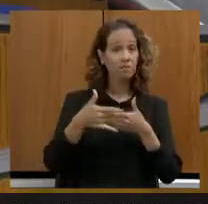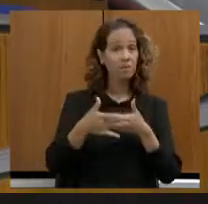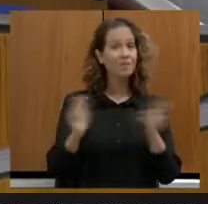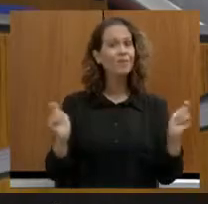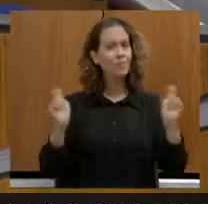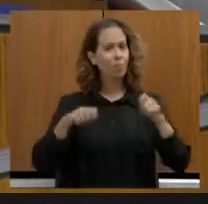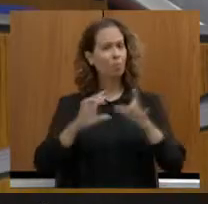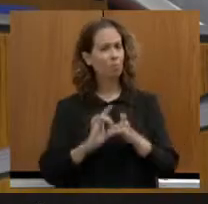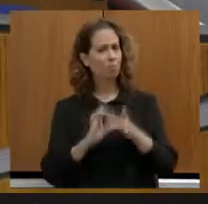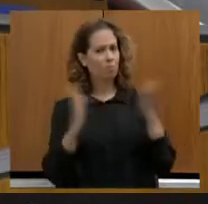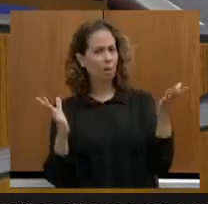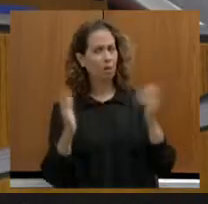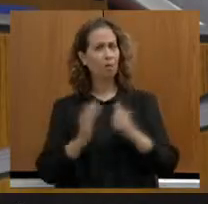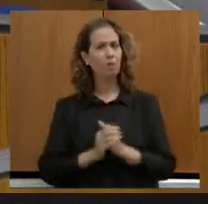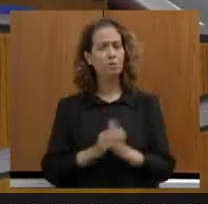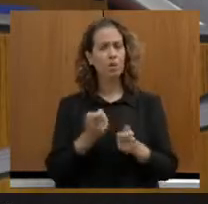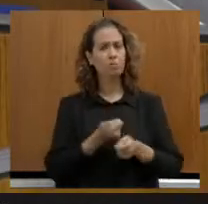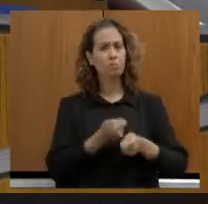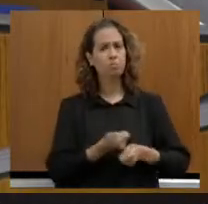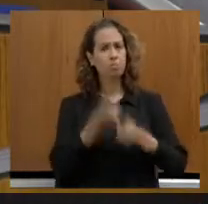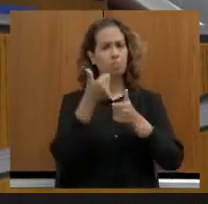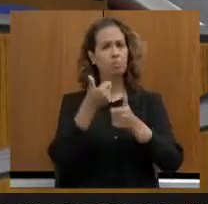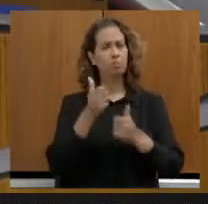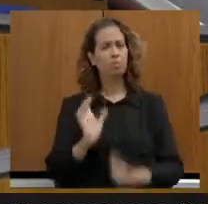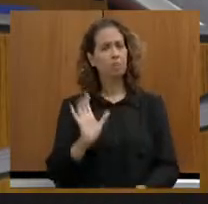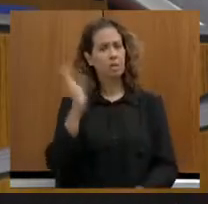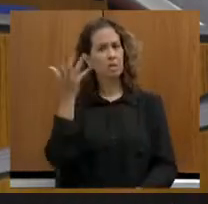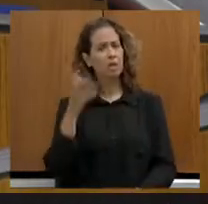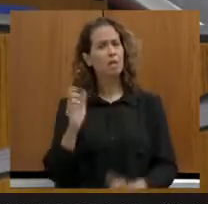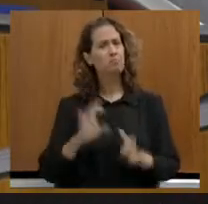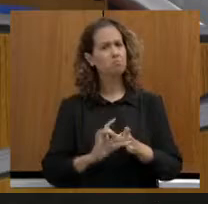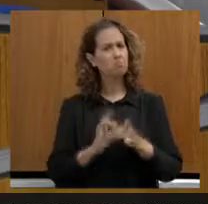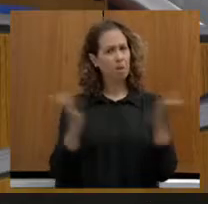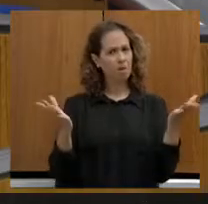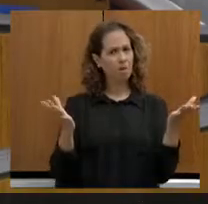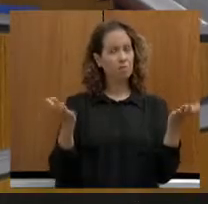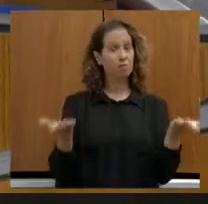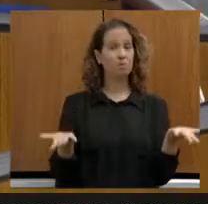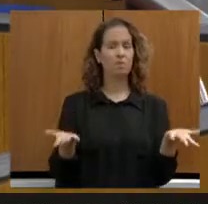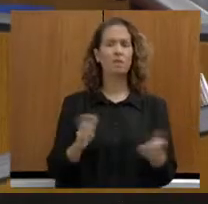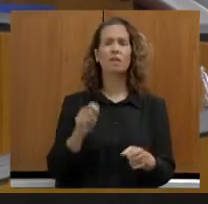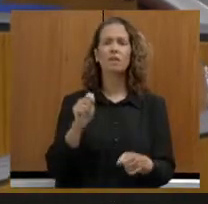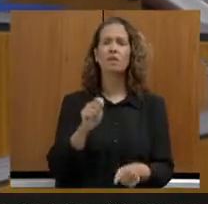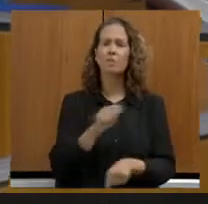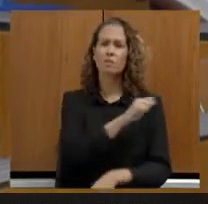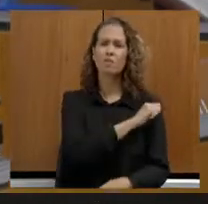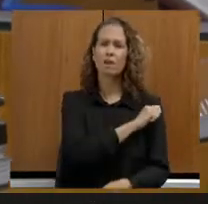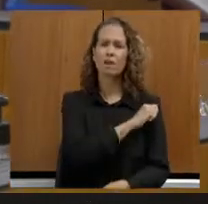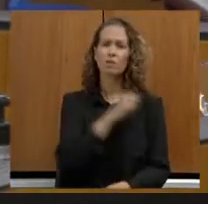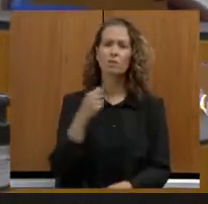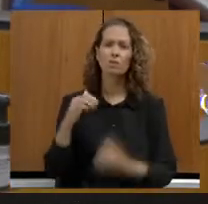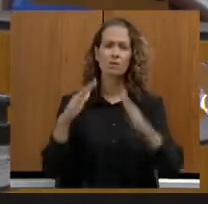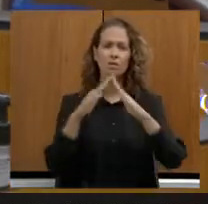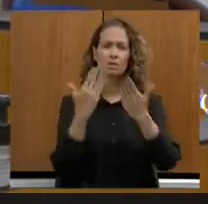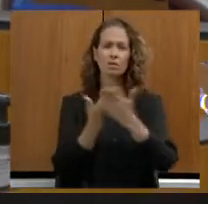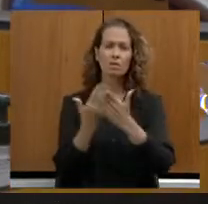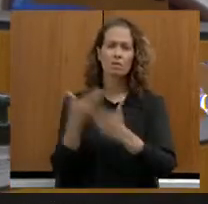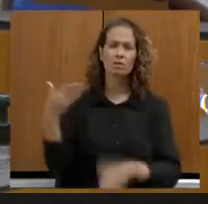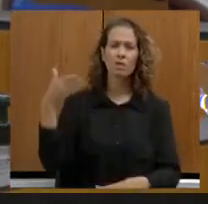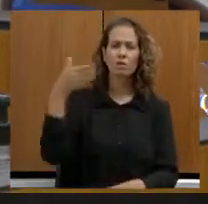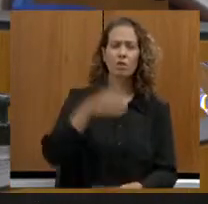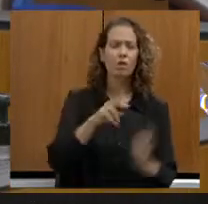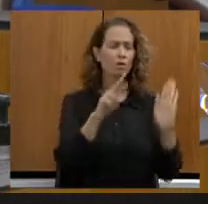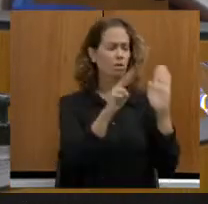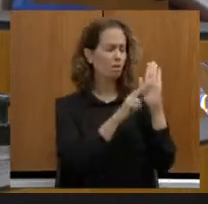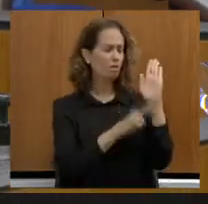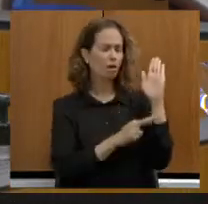pode o réveillon que vai acontecer pode agora os alunos ir para escola com todos os protocolos